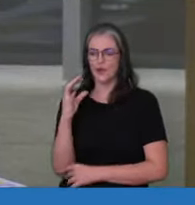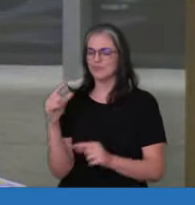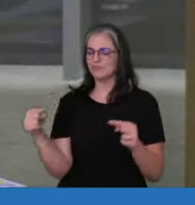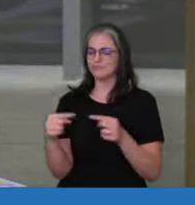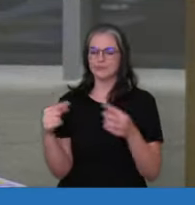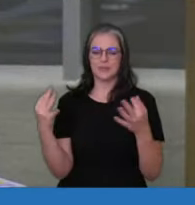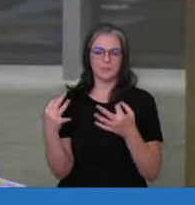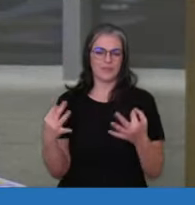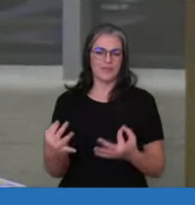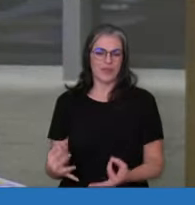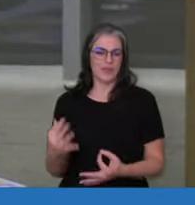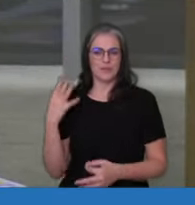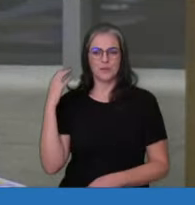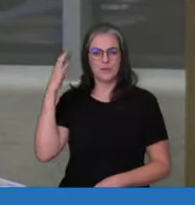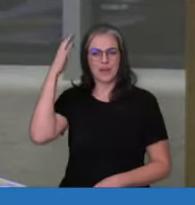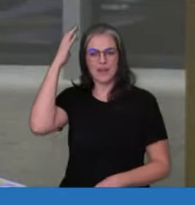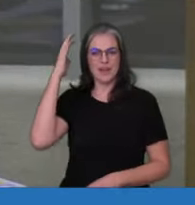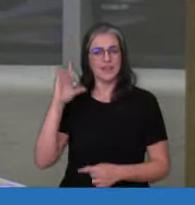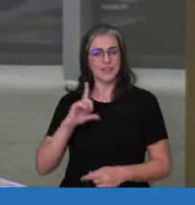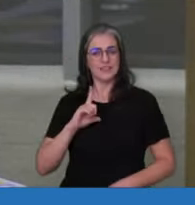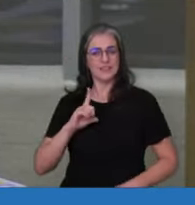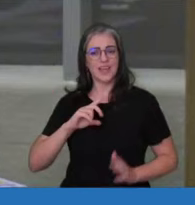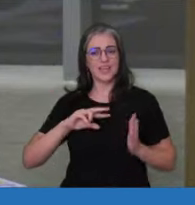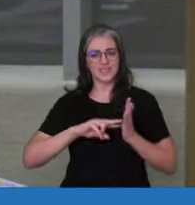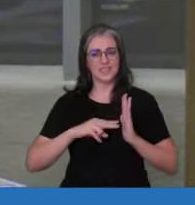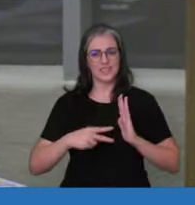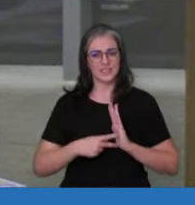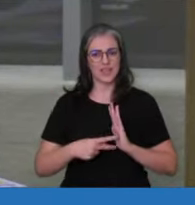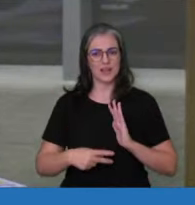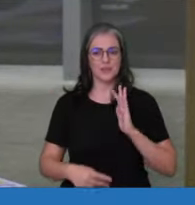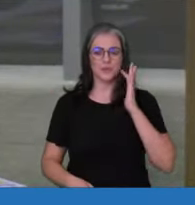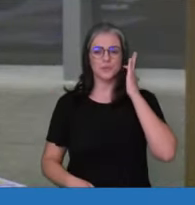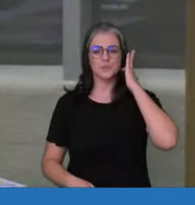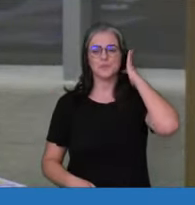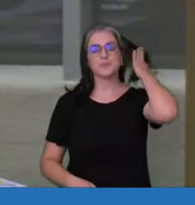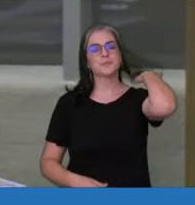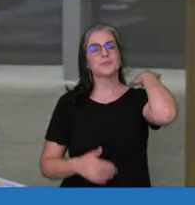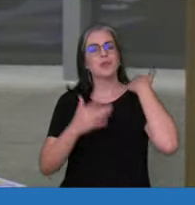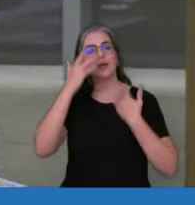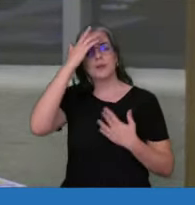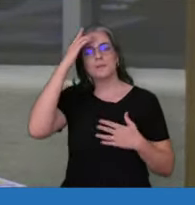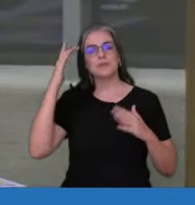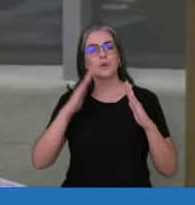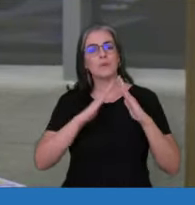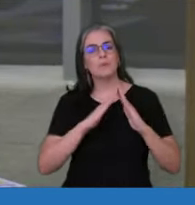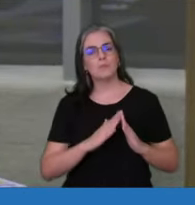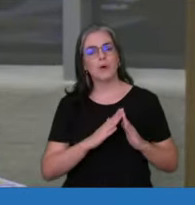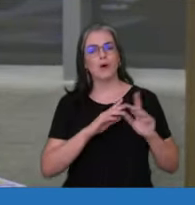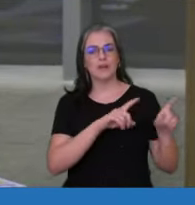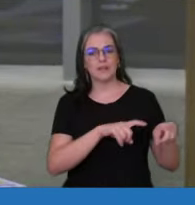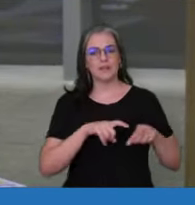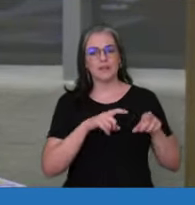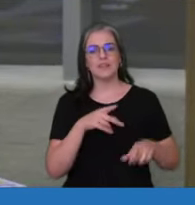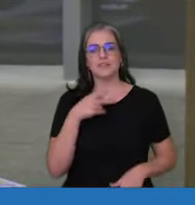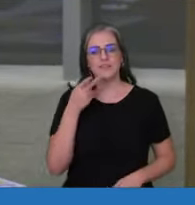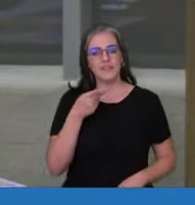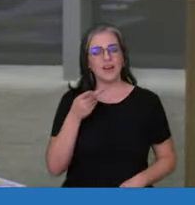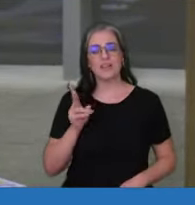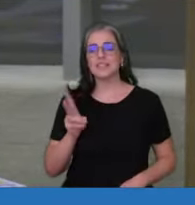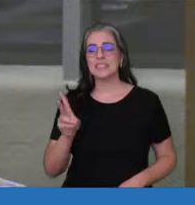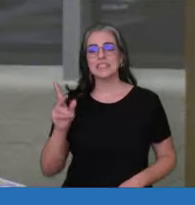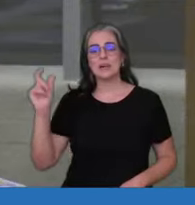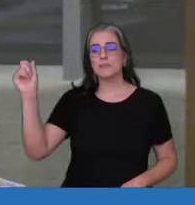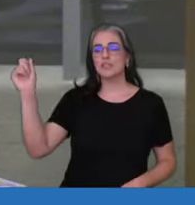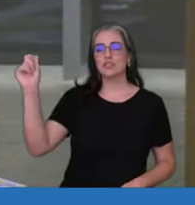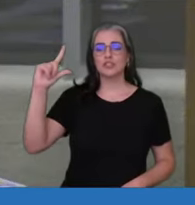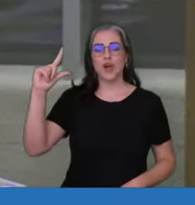seu significado. Dizem os camponeses e as camponesas que o girassol sempre segue o sol, mas